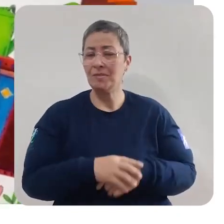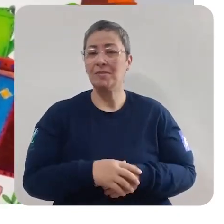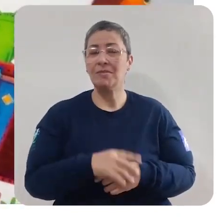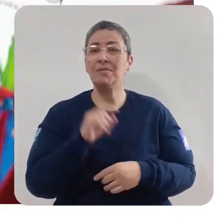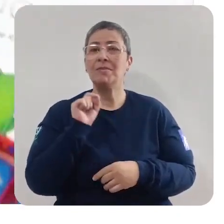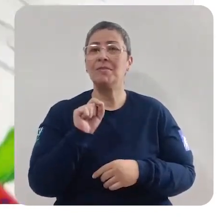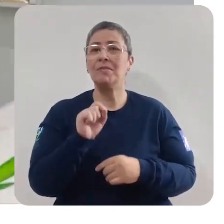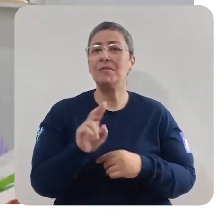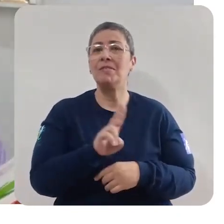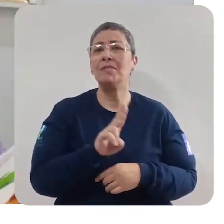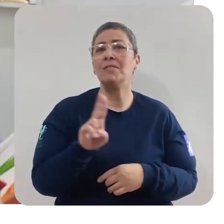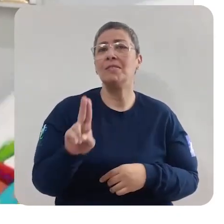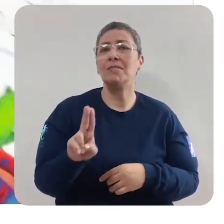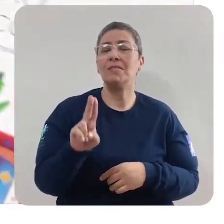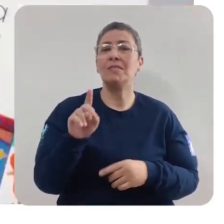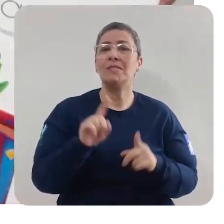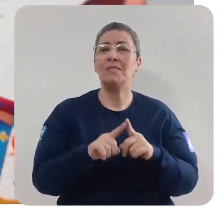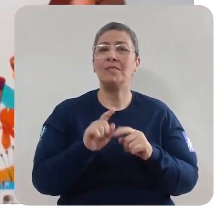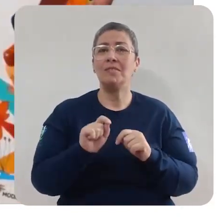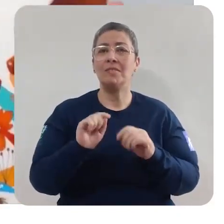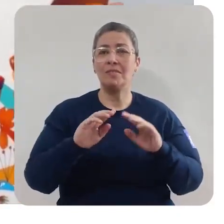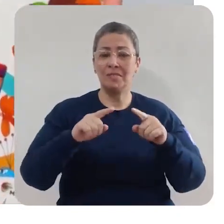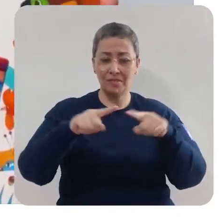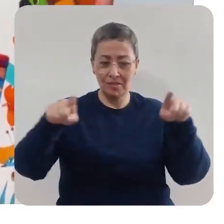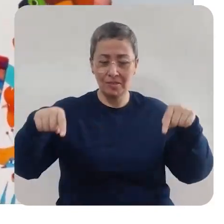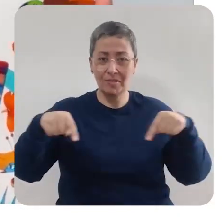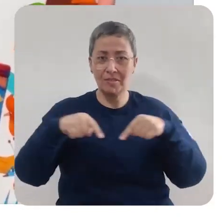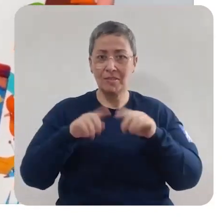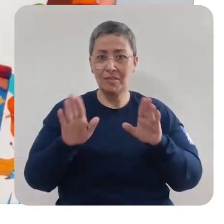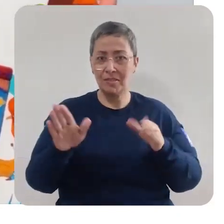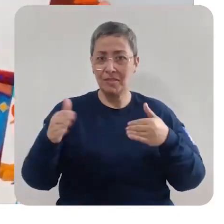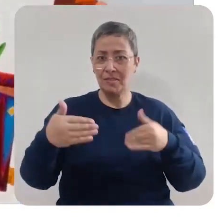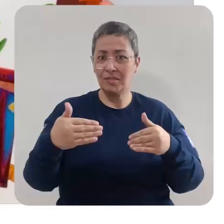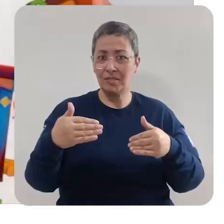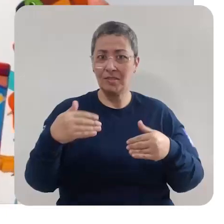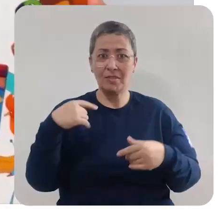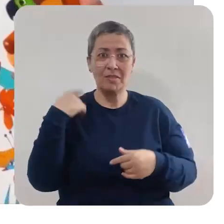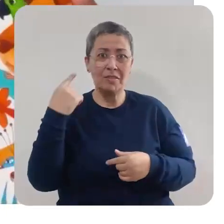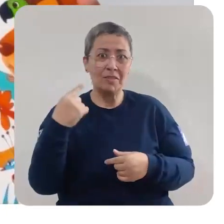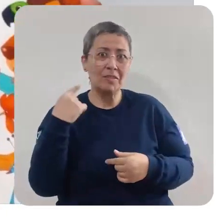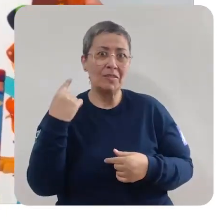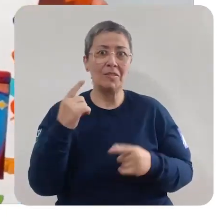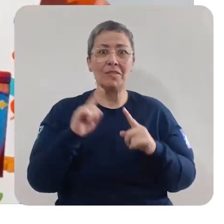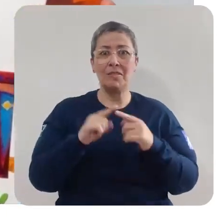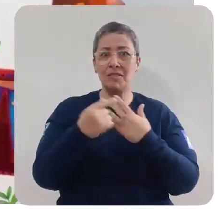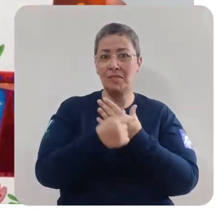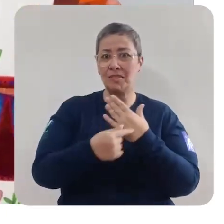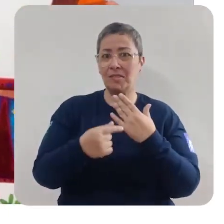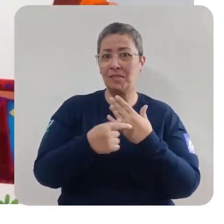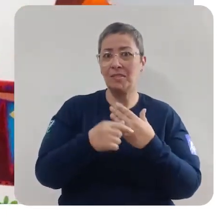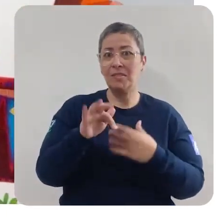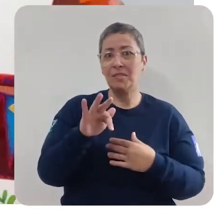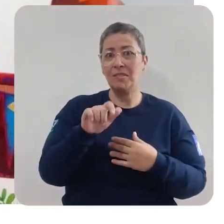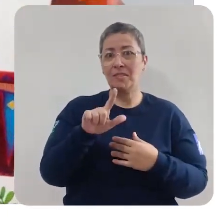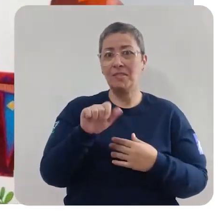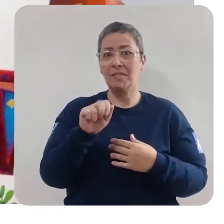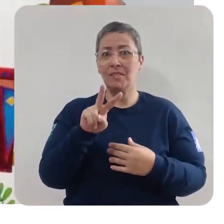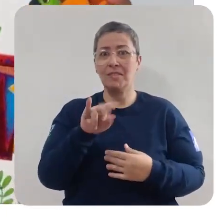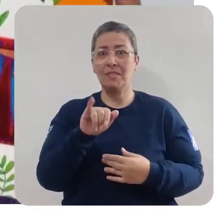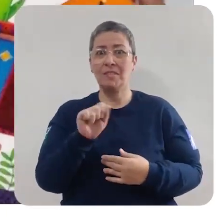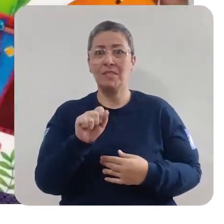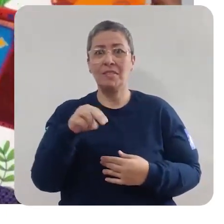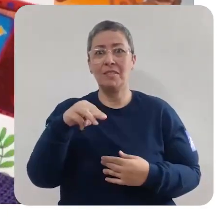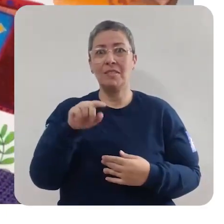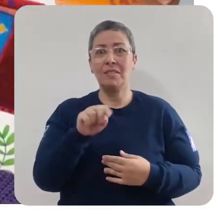livro? O nome dele é A Caixa Maluca. A autora é a Flávia